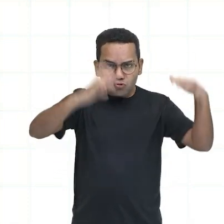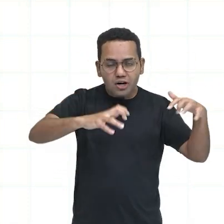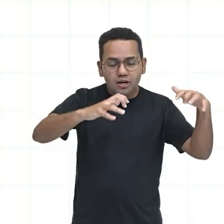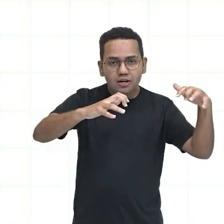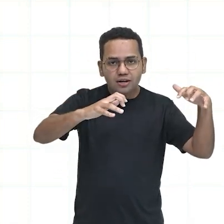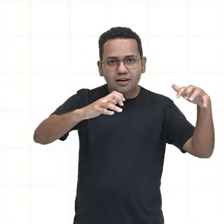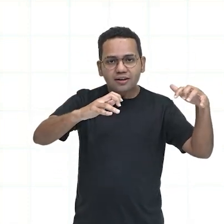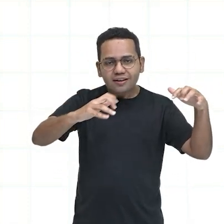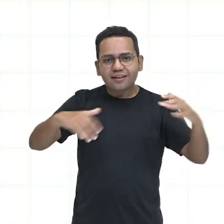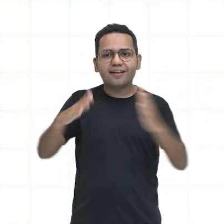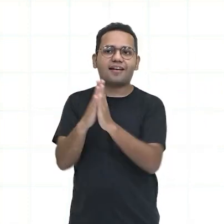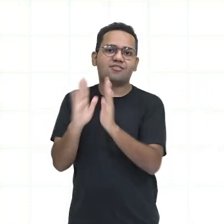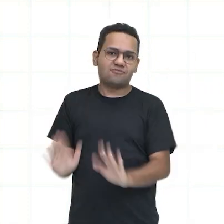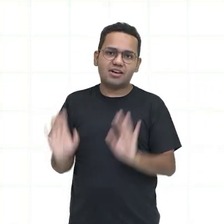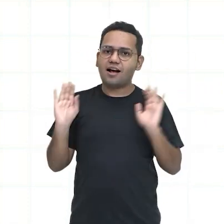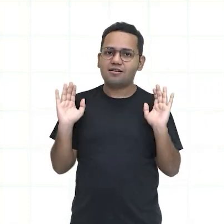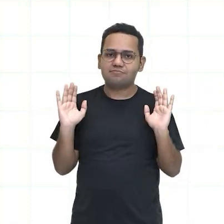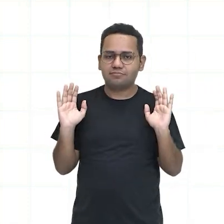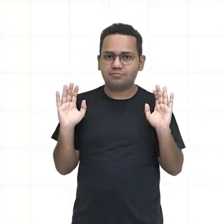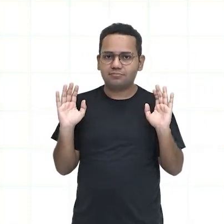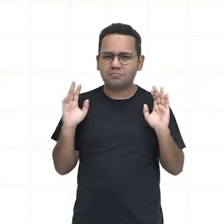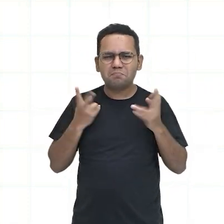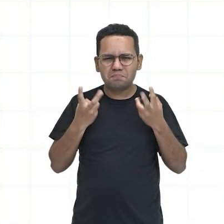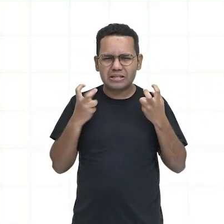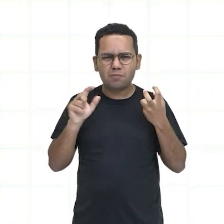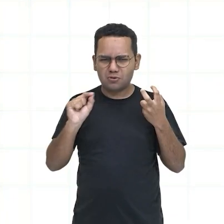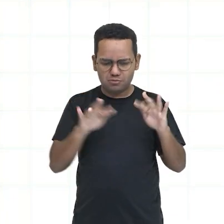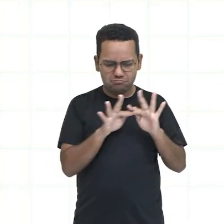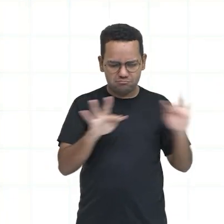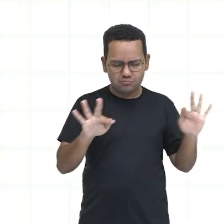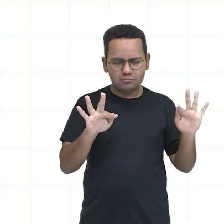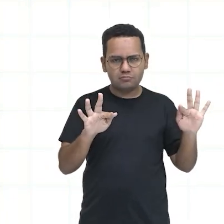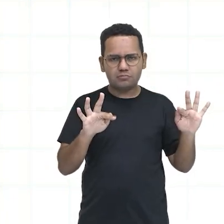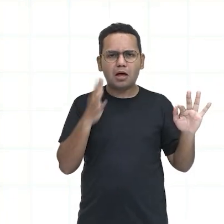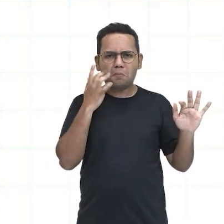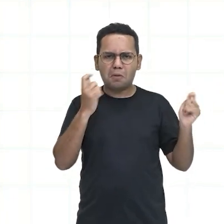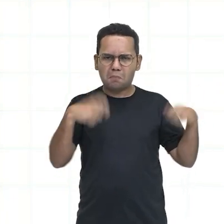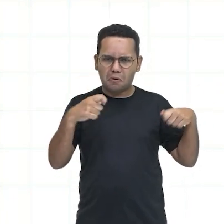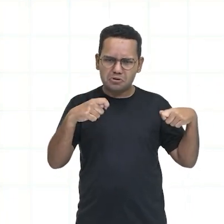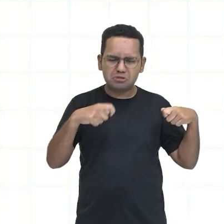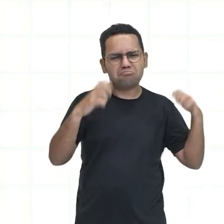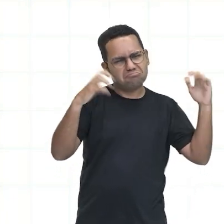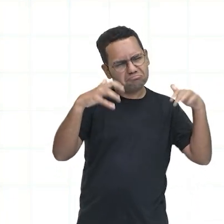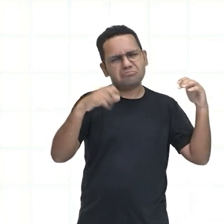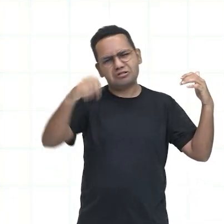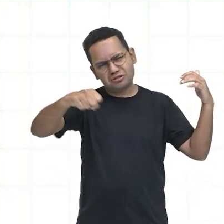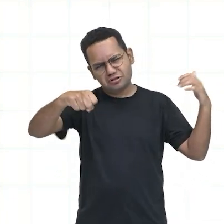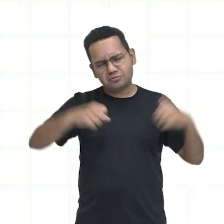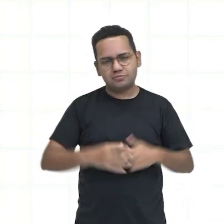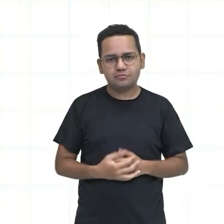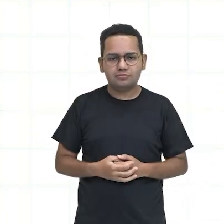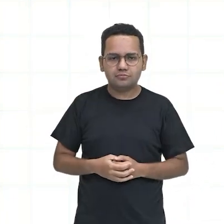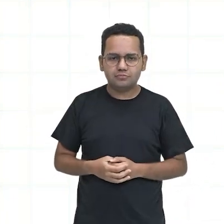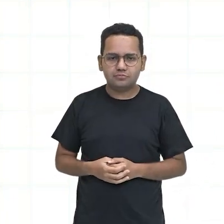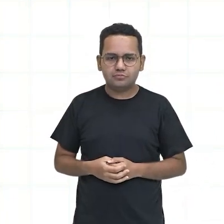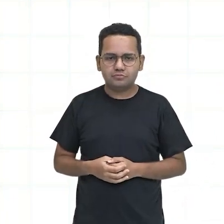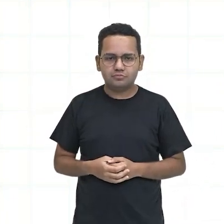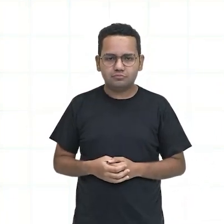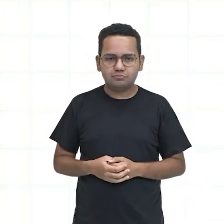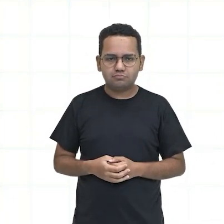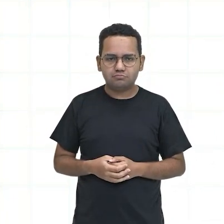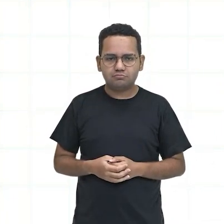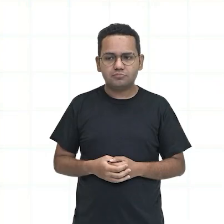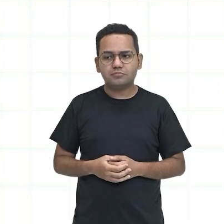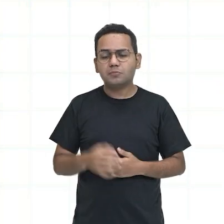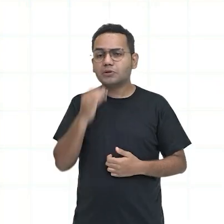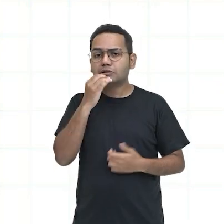nós ficaremos em casa. Então, a primeira oração é possível que chova amanhã, há uma possibilidade real que isso aconteça. Se